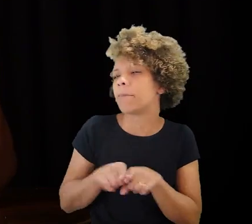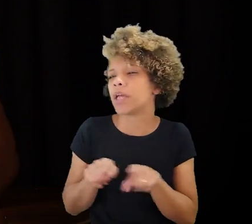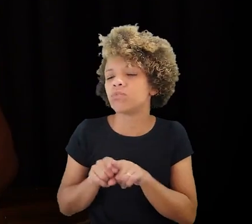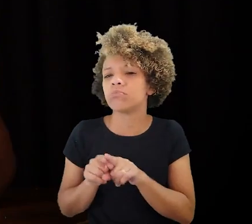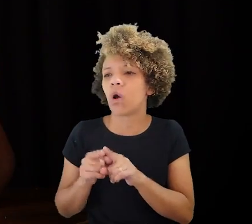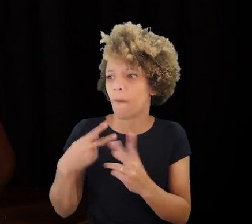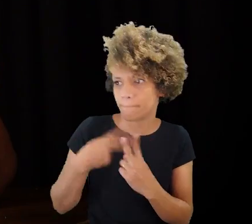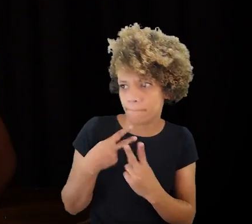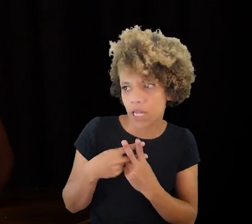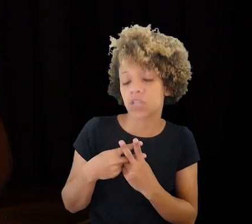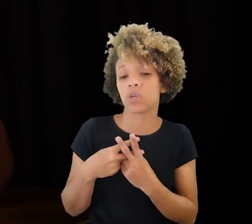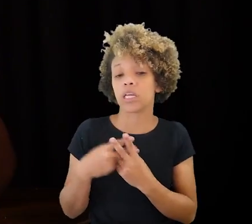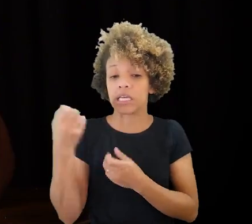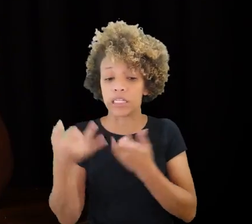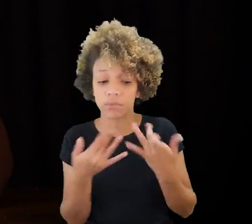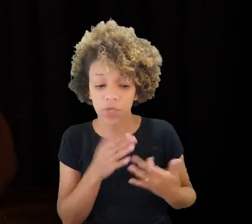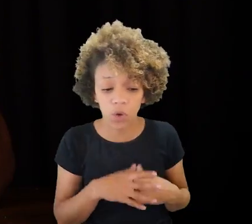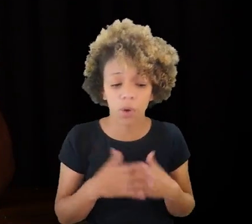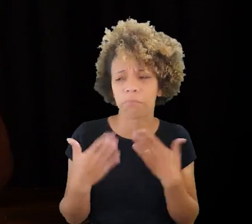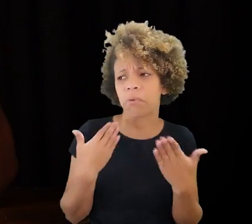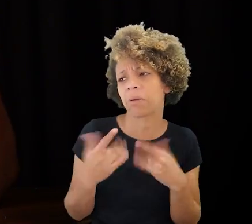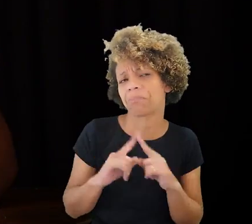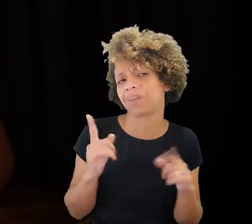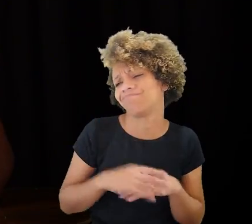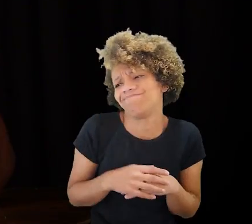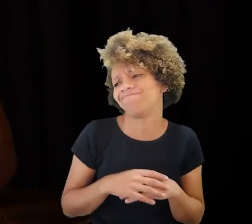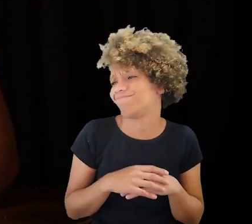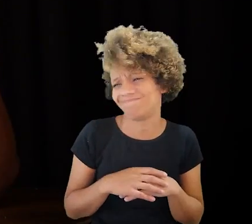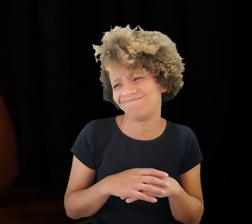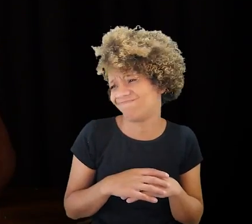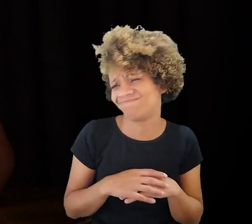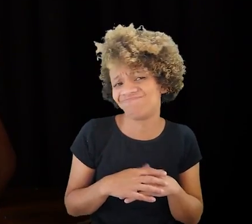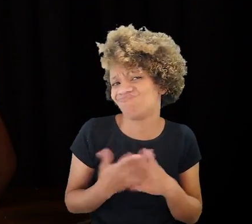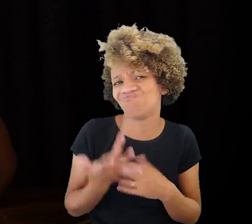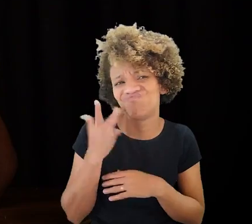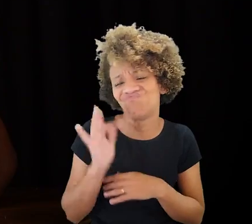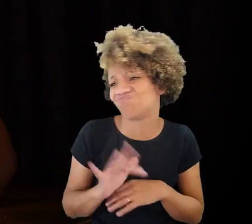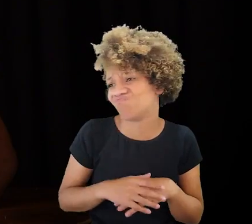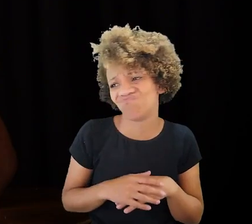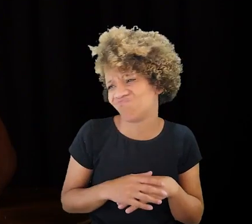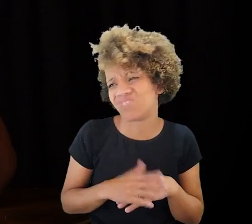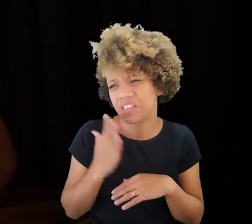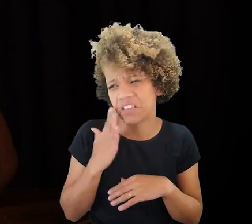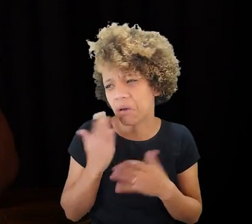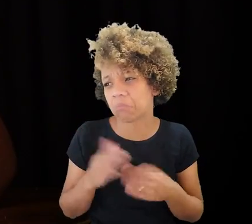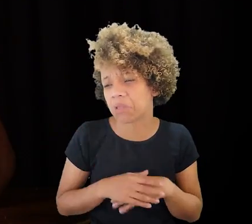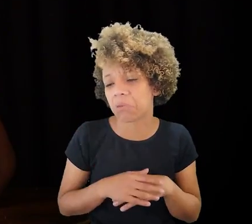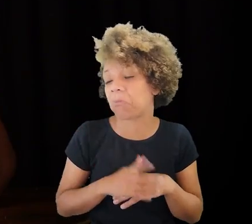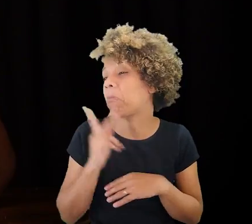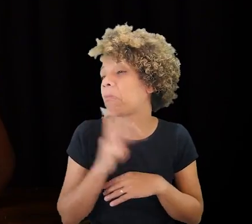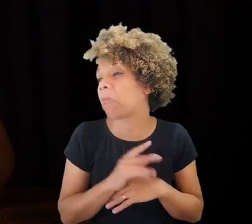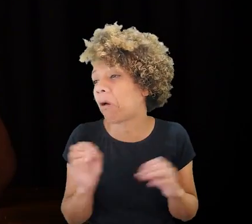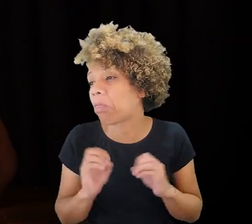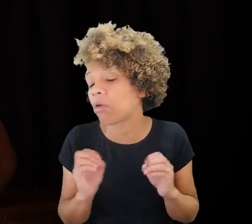também que Ele montou uma comissão e ele ficava na linha de frente das ideias mas tá ligado não rendeu nada V que eu saiba tá ligado não rendeu